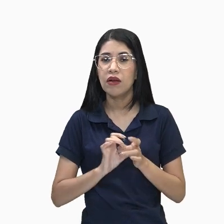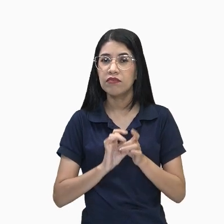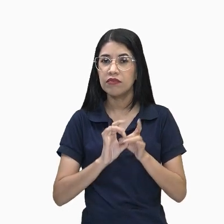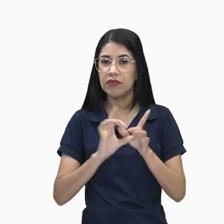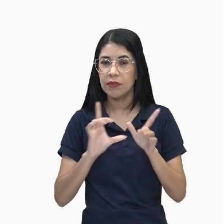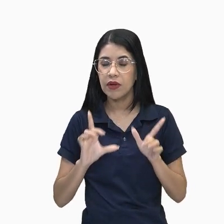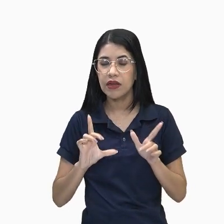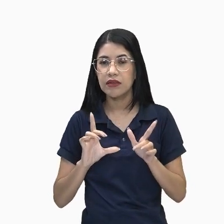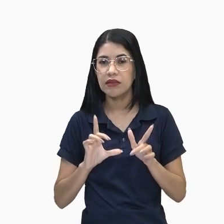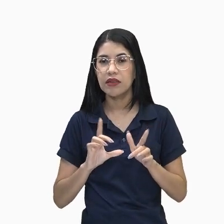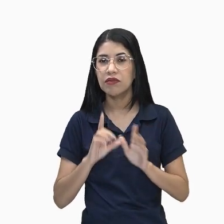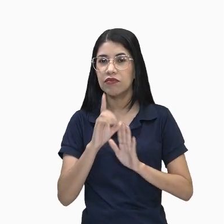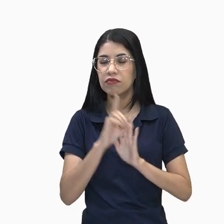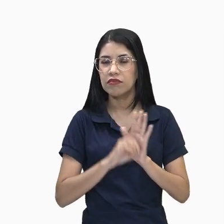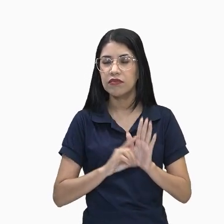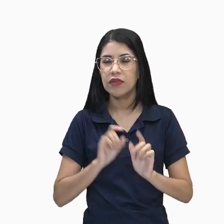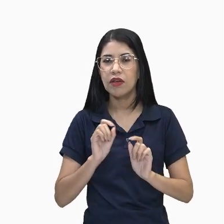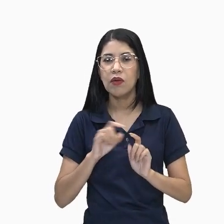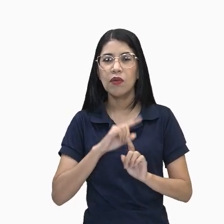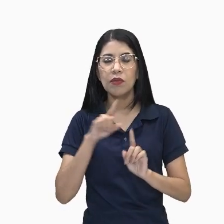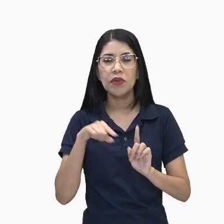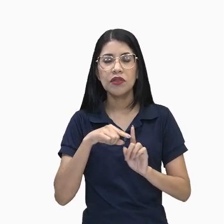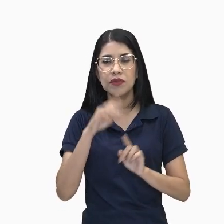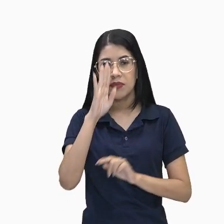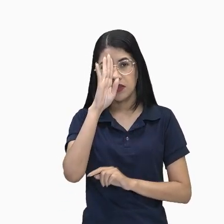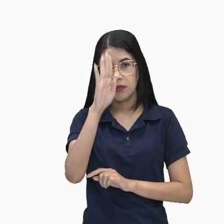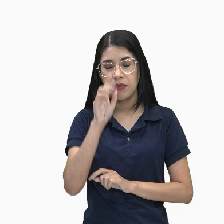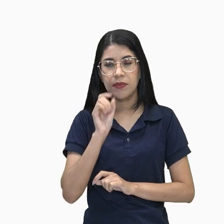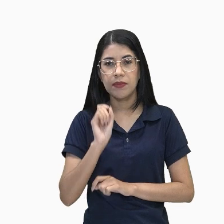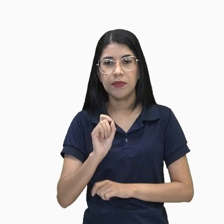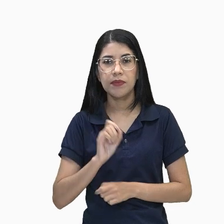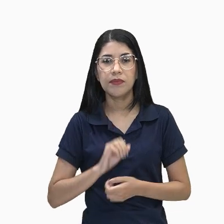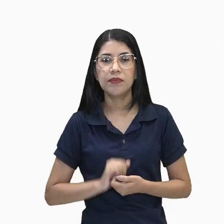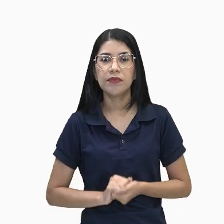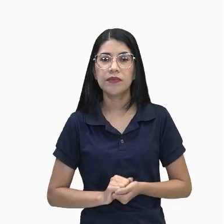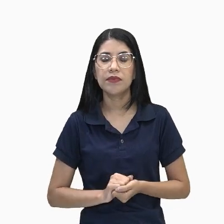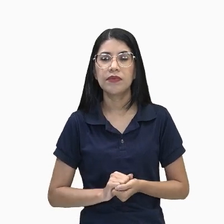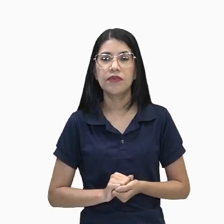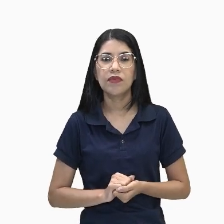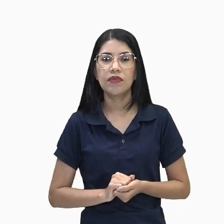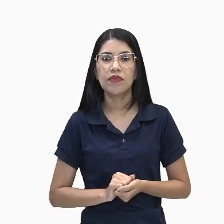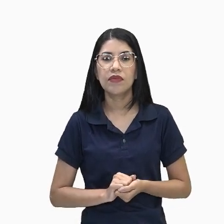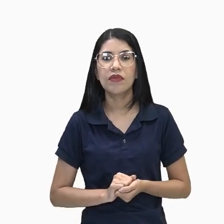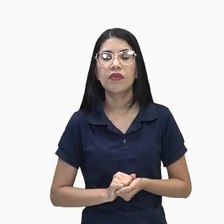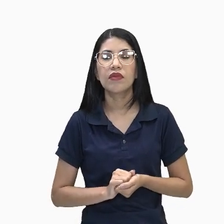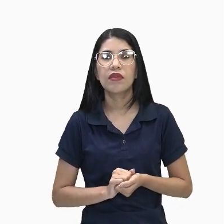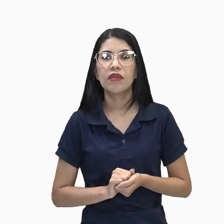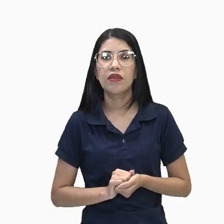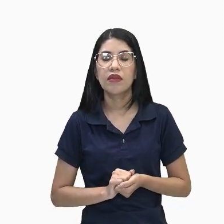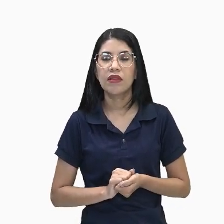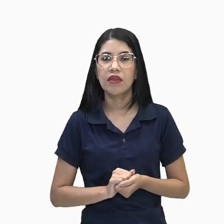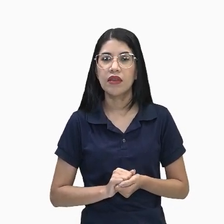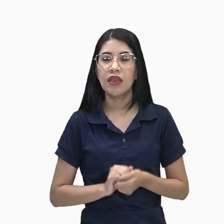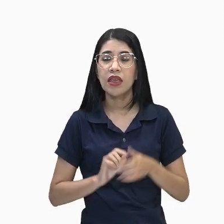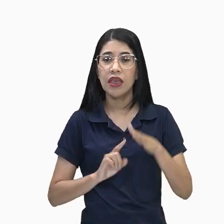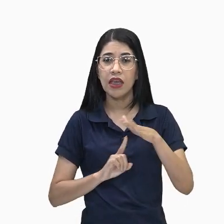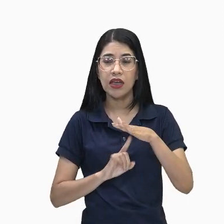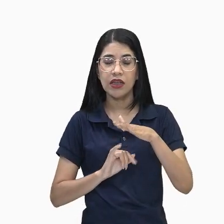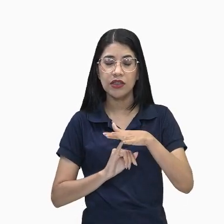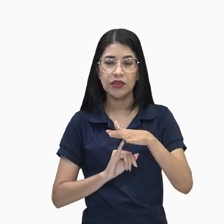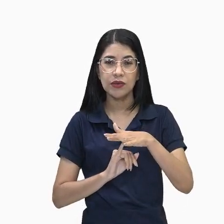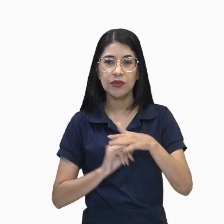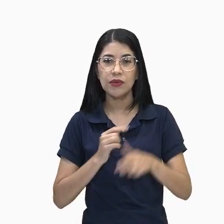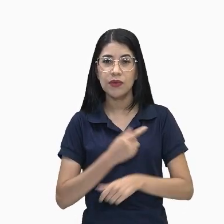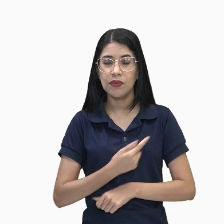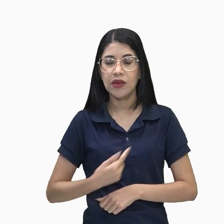né? Qual é a ideia central dessa concepção? É de que o Estado deve ser